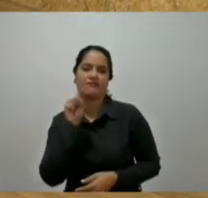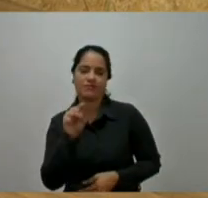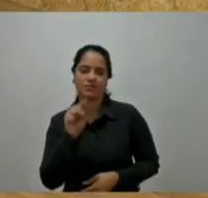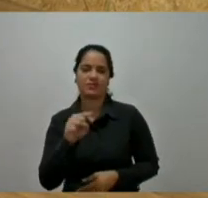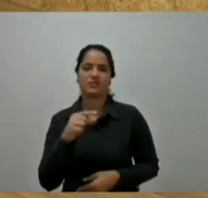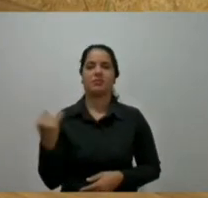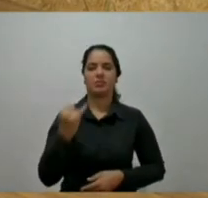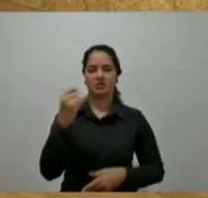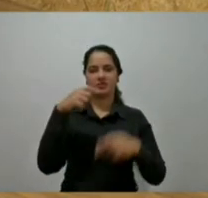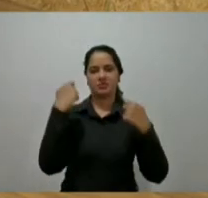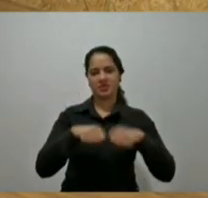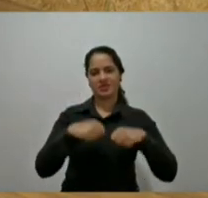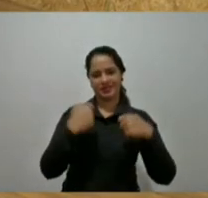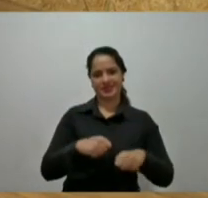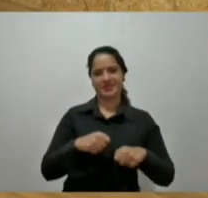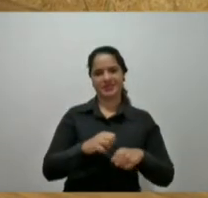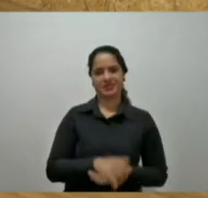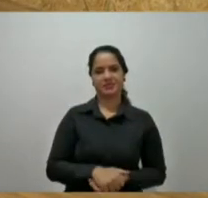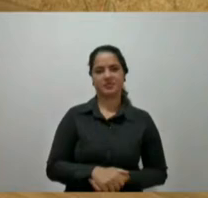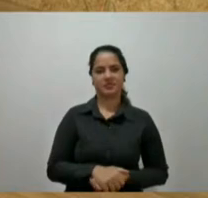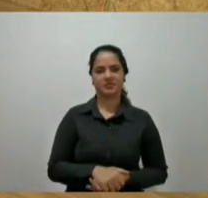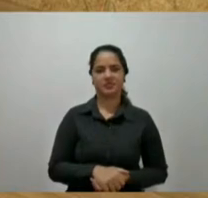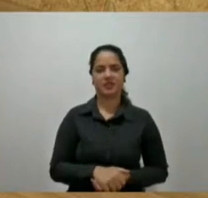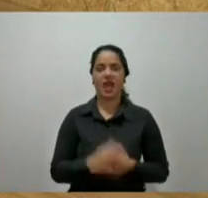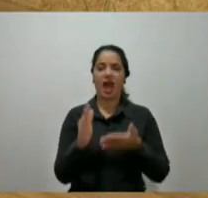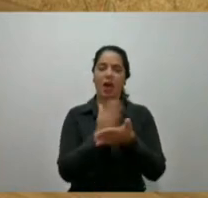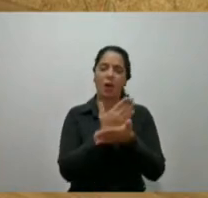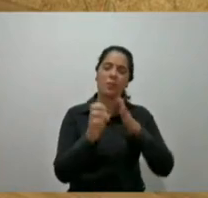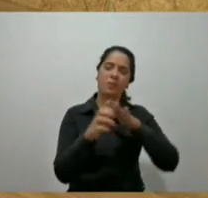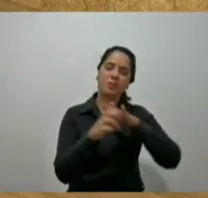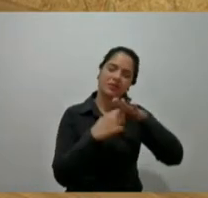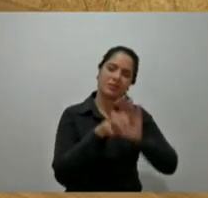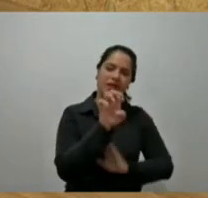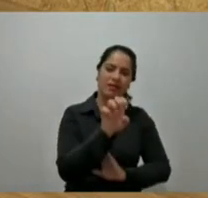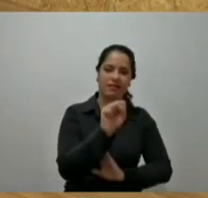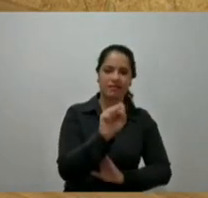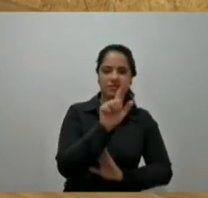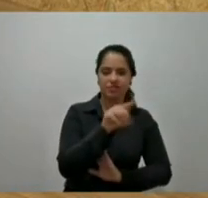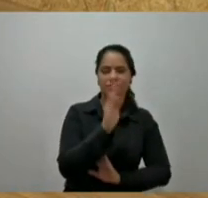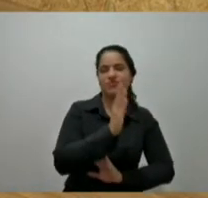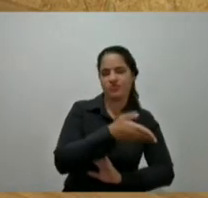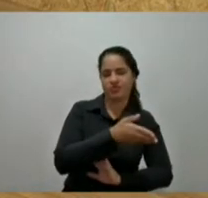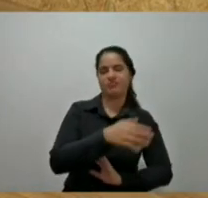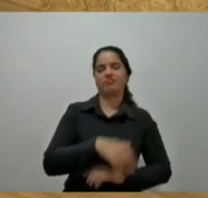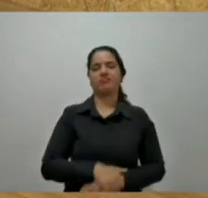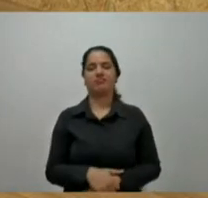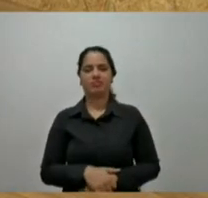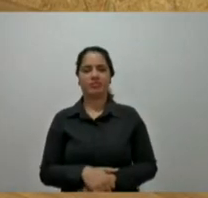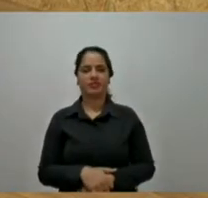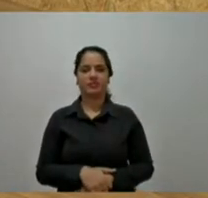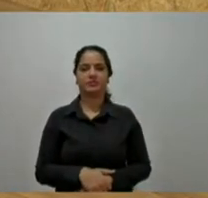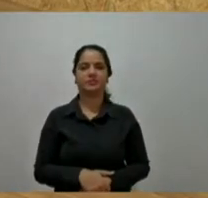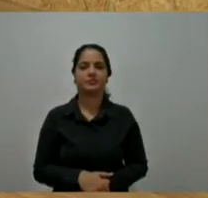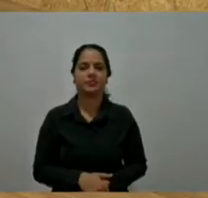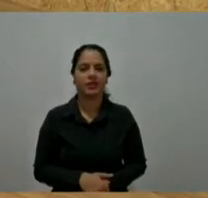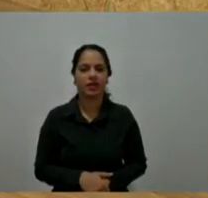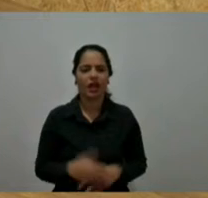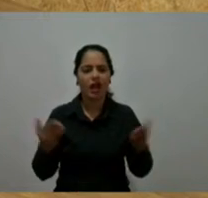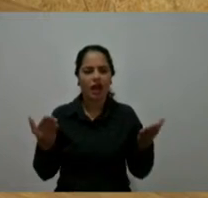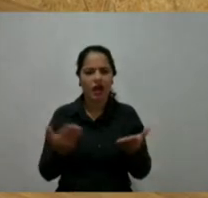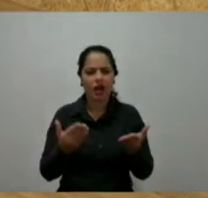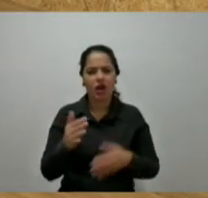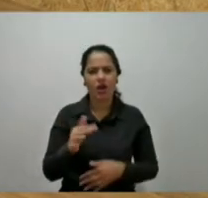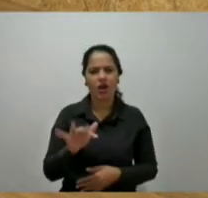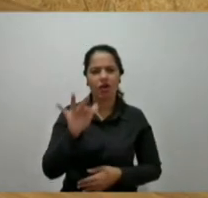muito. Bacana, legal. Agora, passando a bola para o Rigoni aí. Rigoni, eu queria saber um pouco do que o governo brasileiro